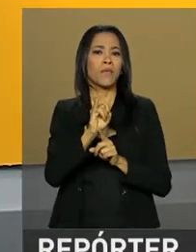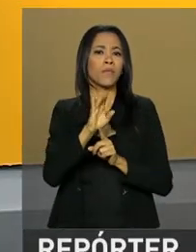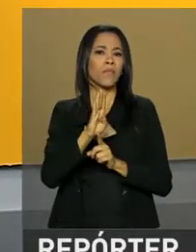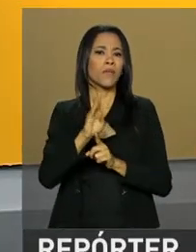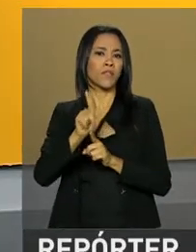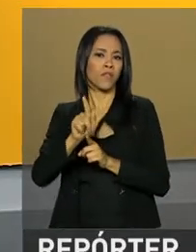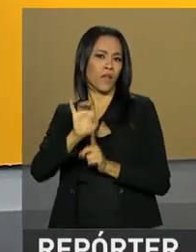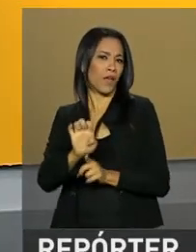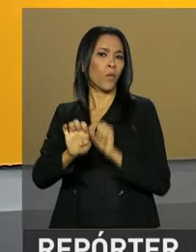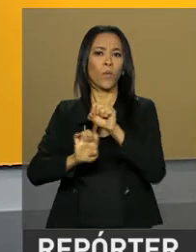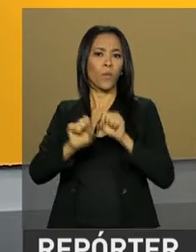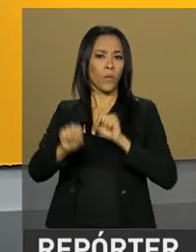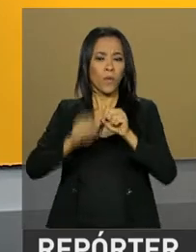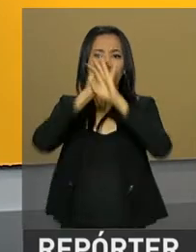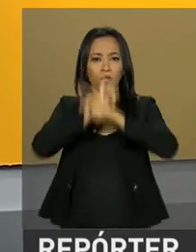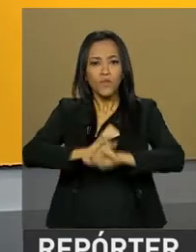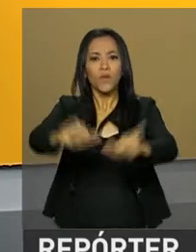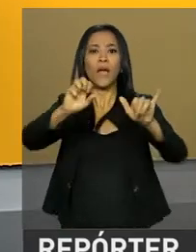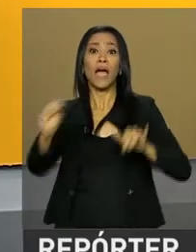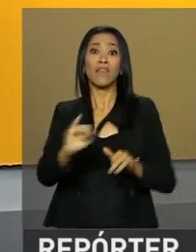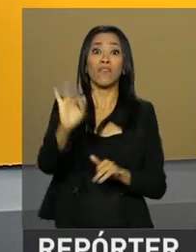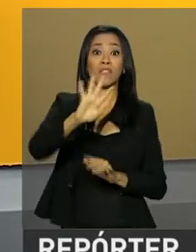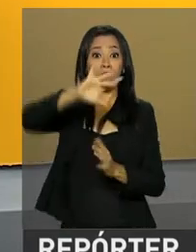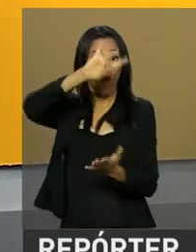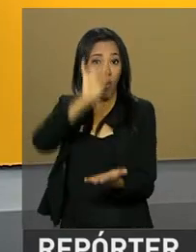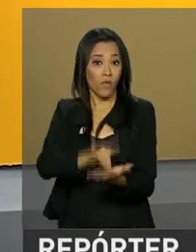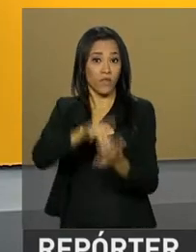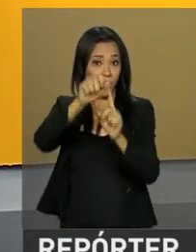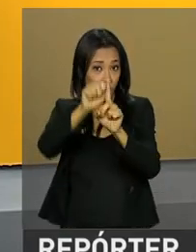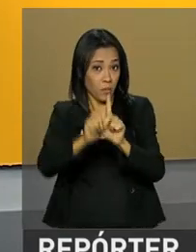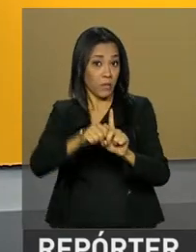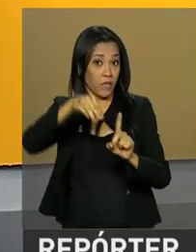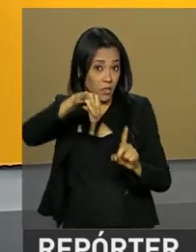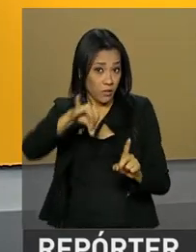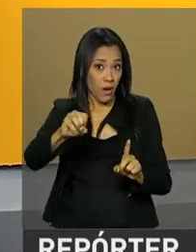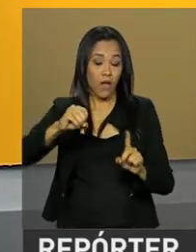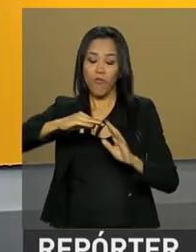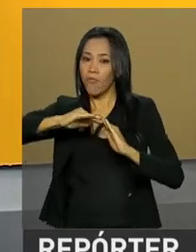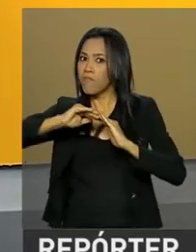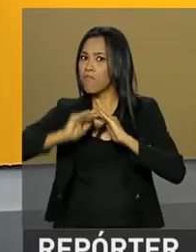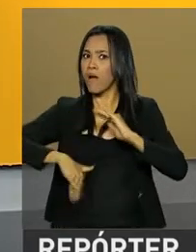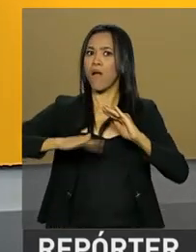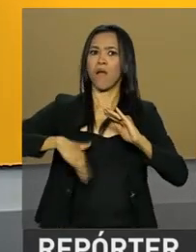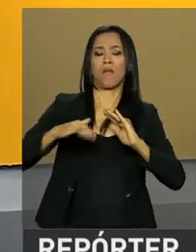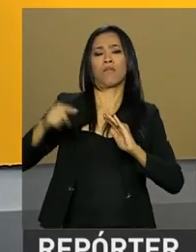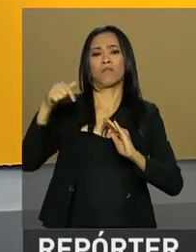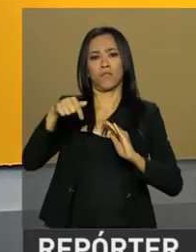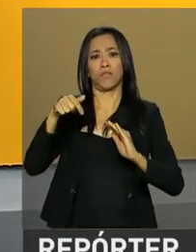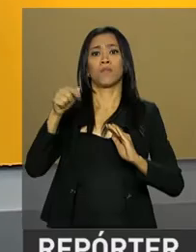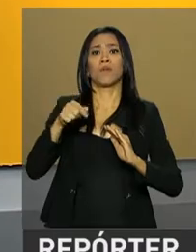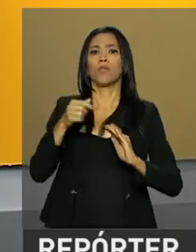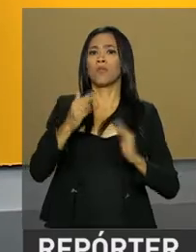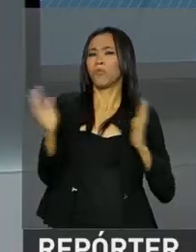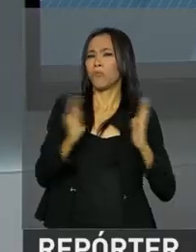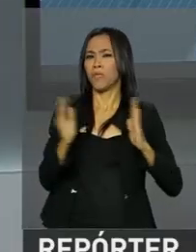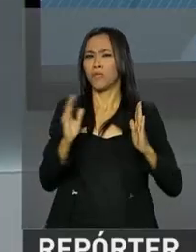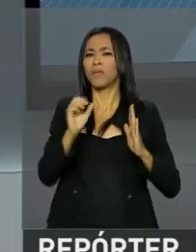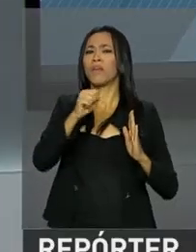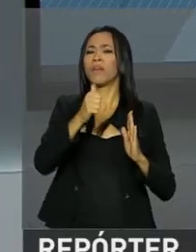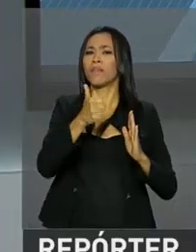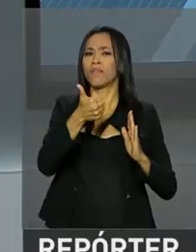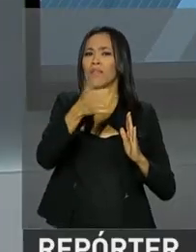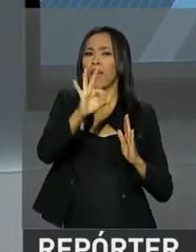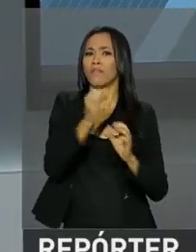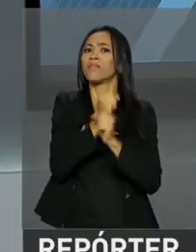a inflação oficial do mês de maio foi a taxa mais baixa para o período em dez anos vamos